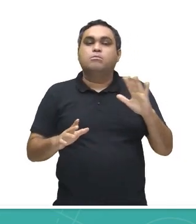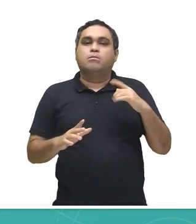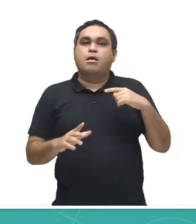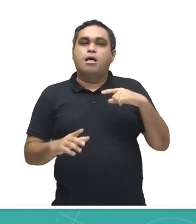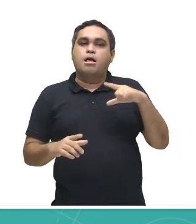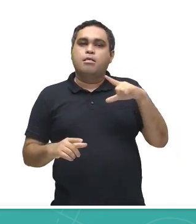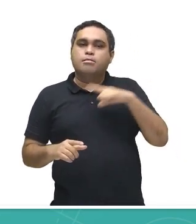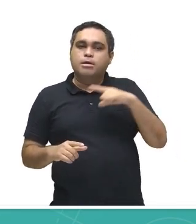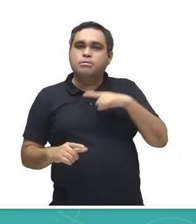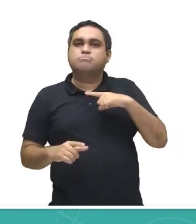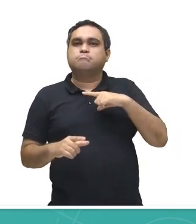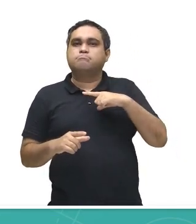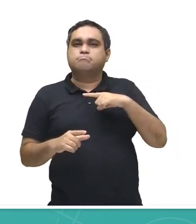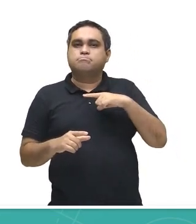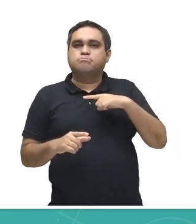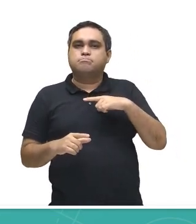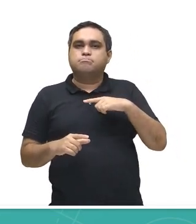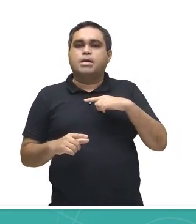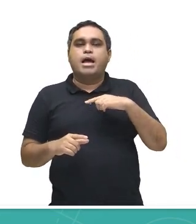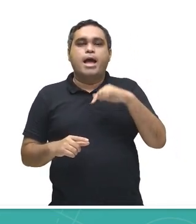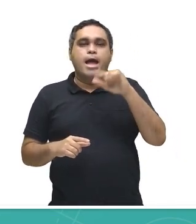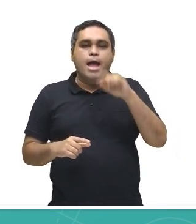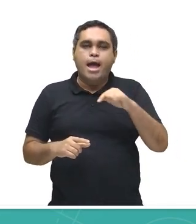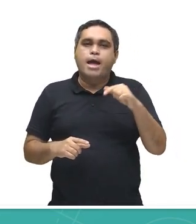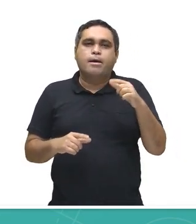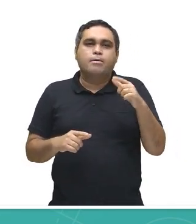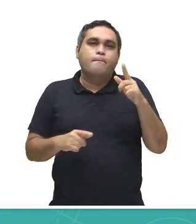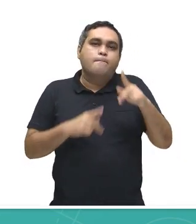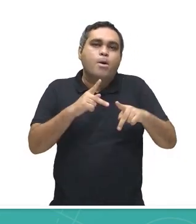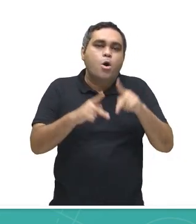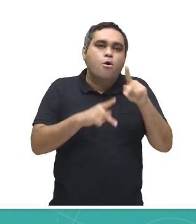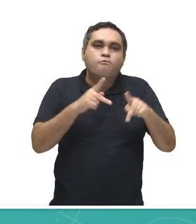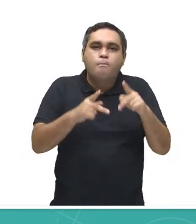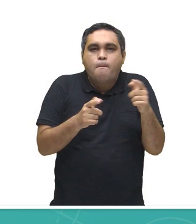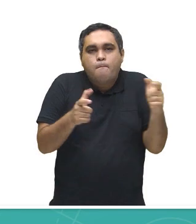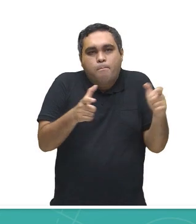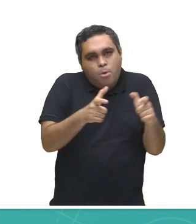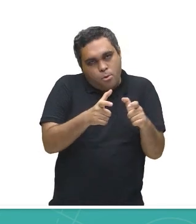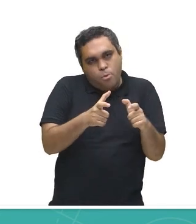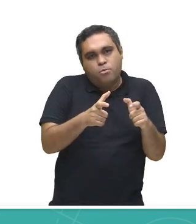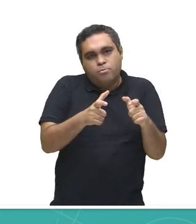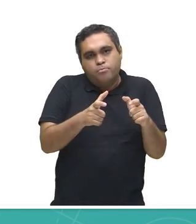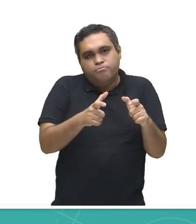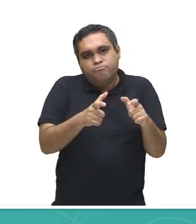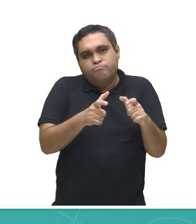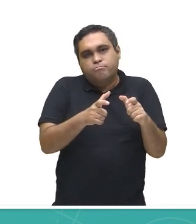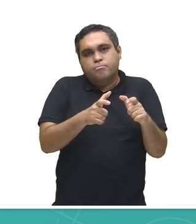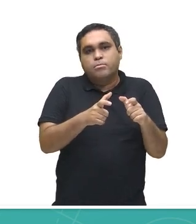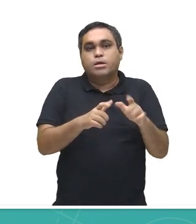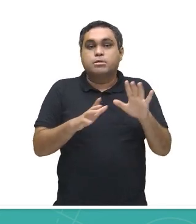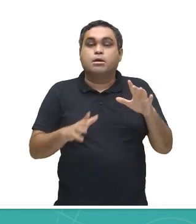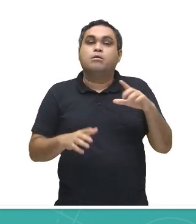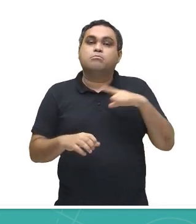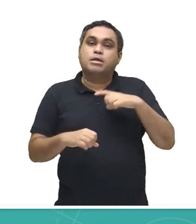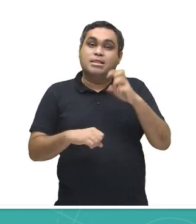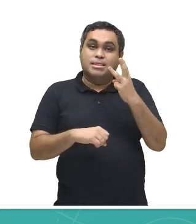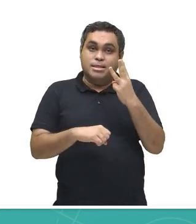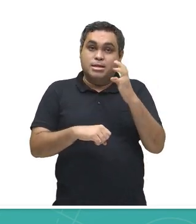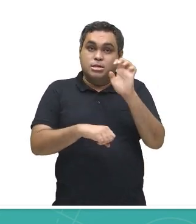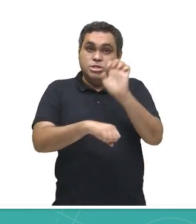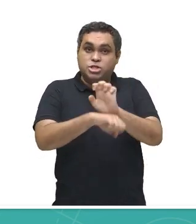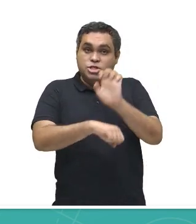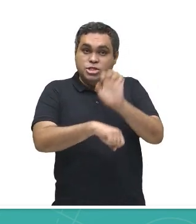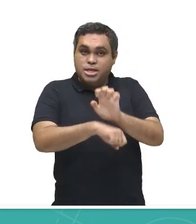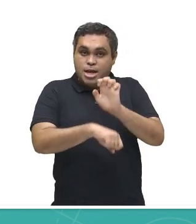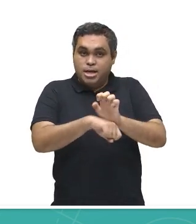1.606.367 km², e é a menos populosa. Compreende os estados do Mato Grosso, Mato Grosso do Sul,